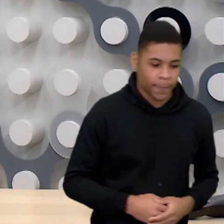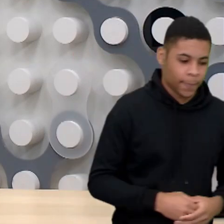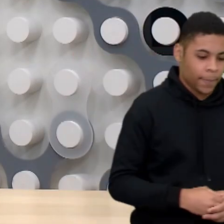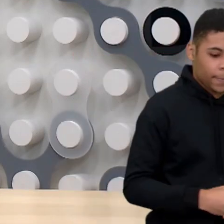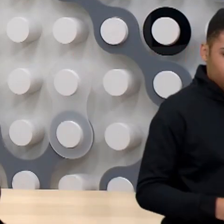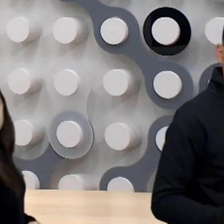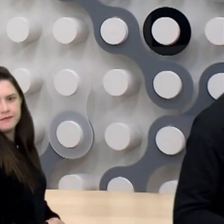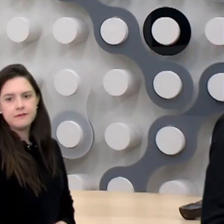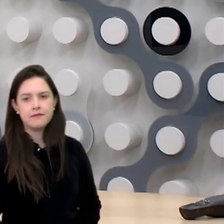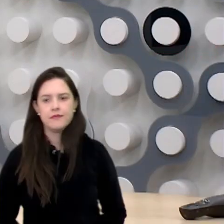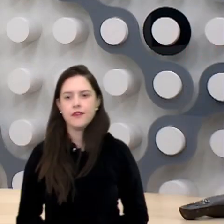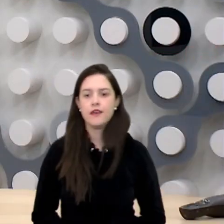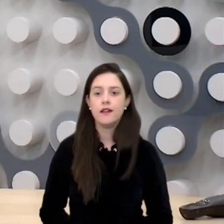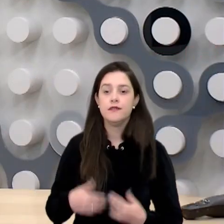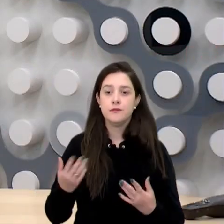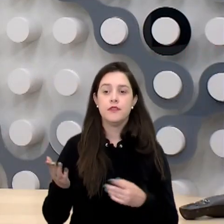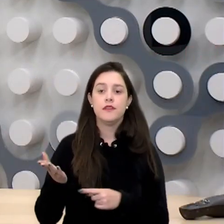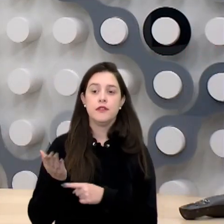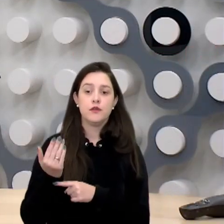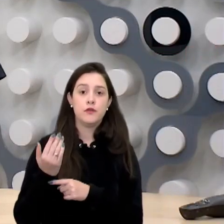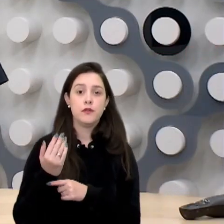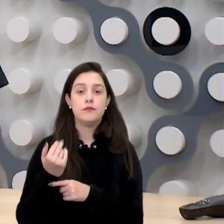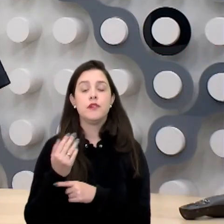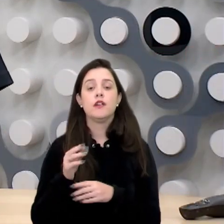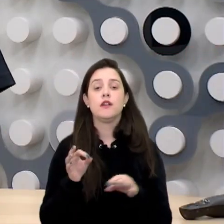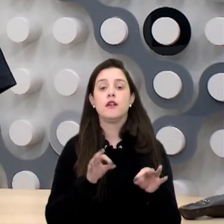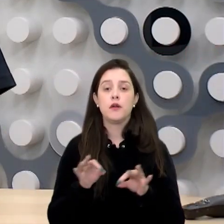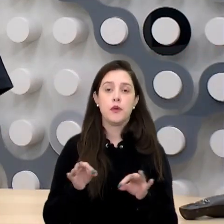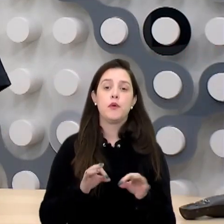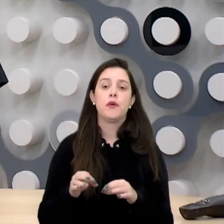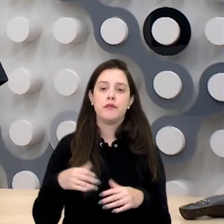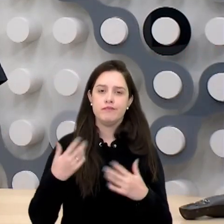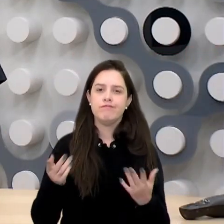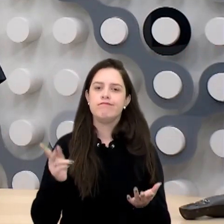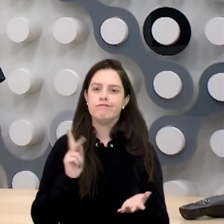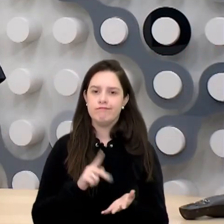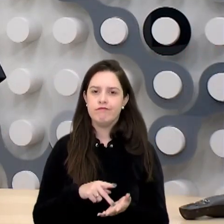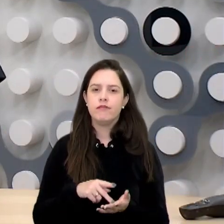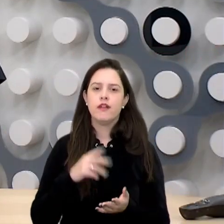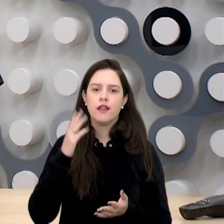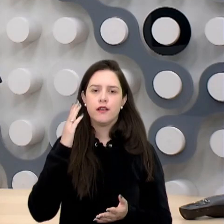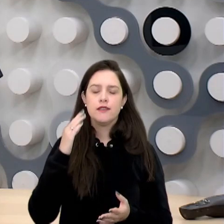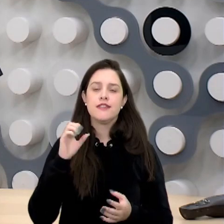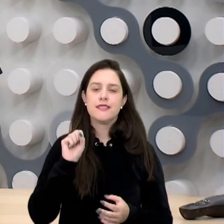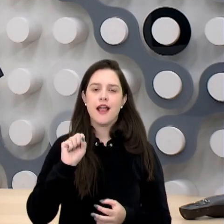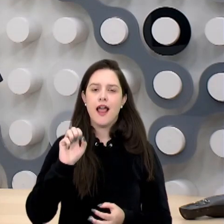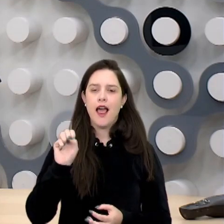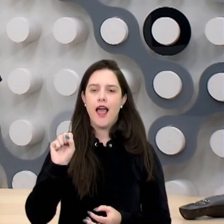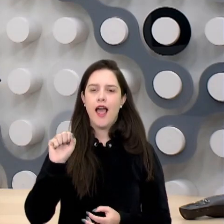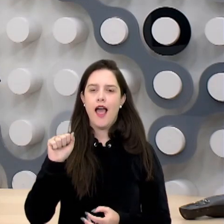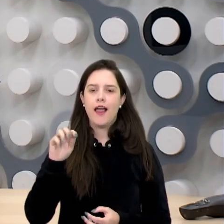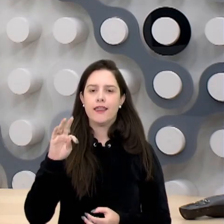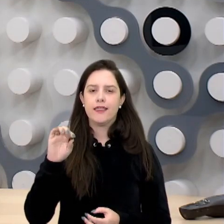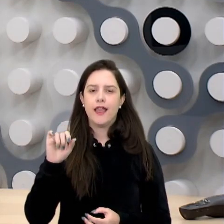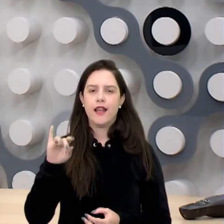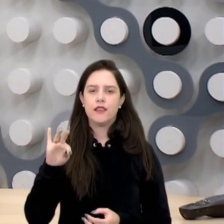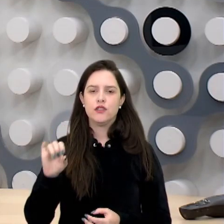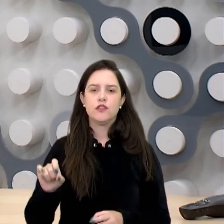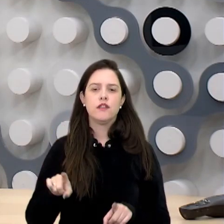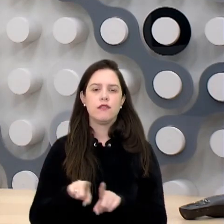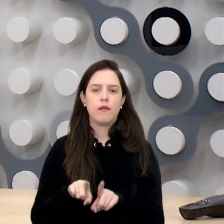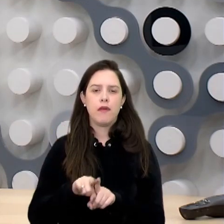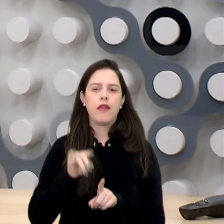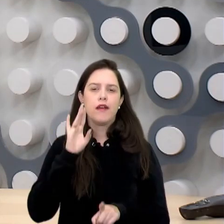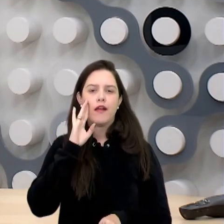com a tecnologia, né, com equipamentos modernos, inclusive aí satélites, né, e sonares, né,